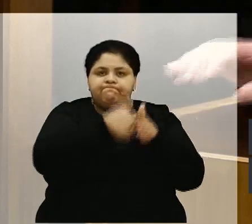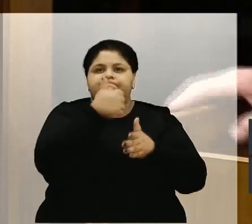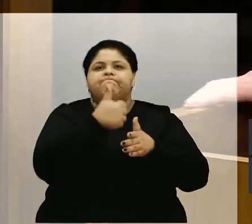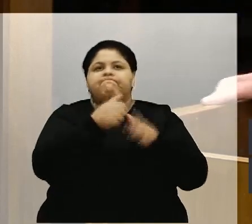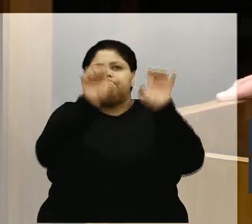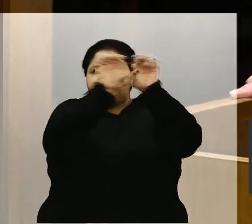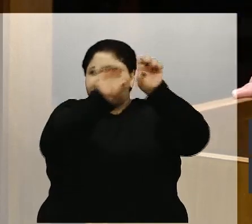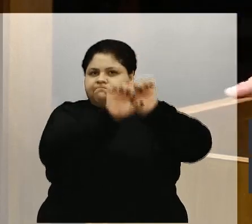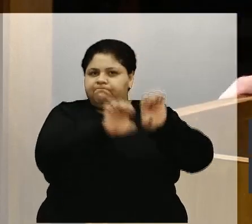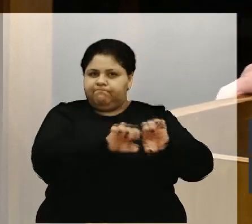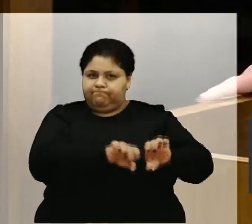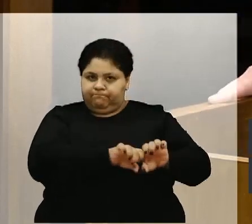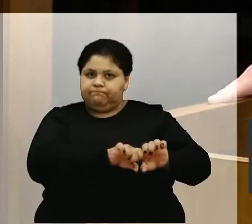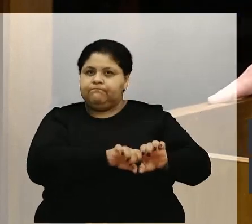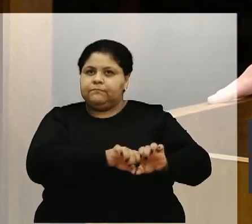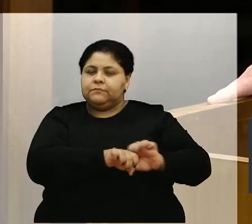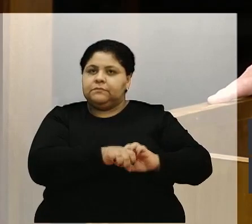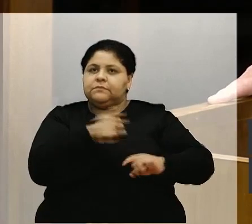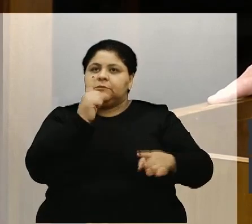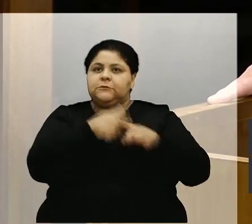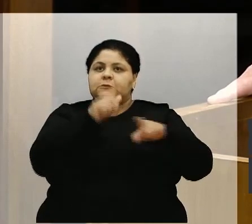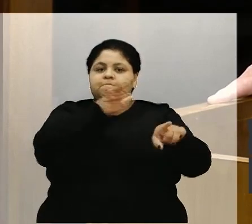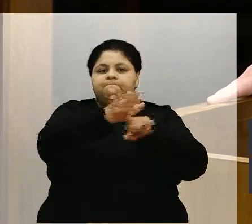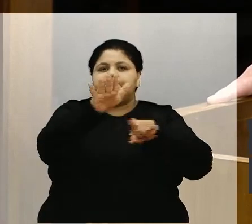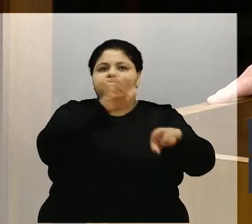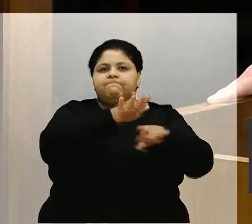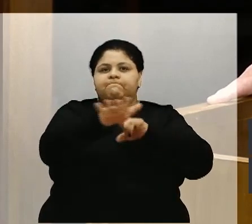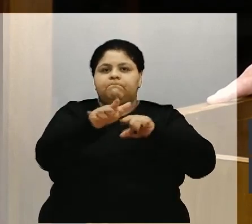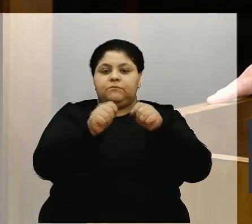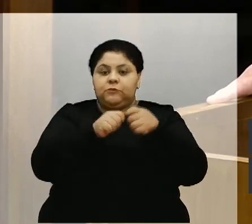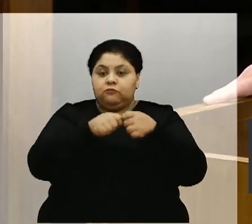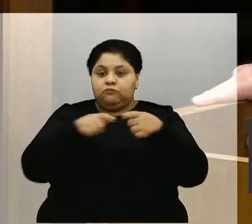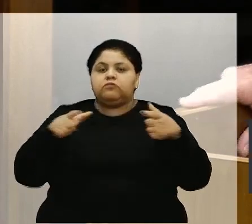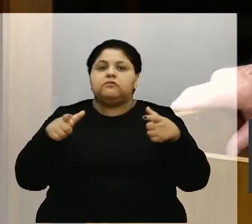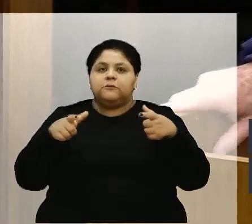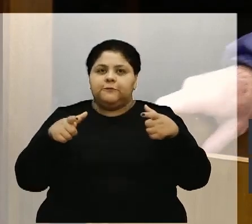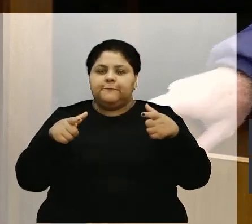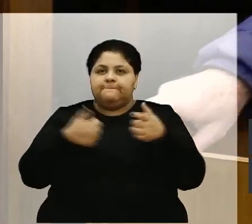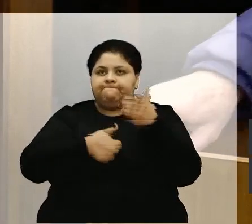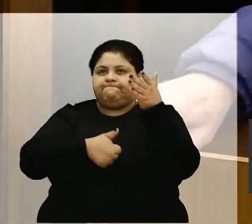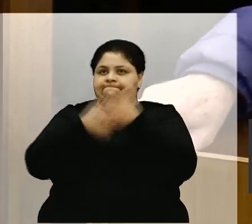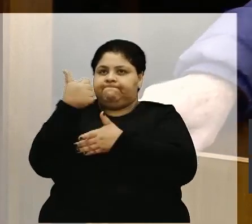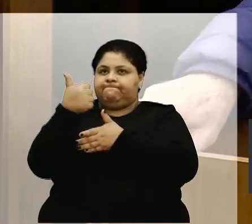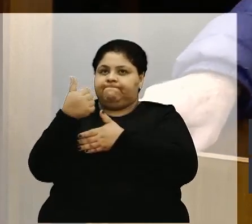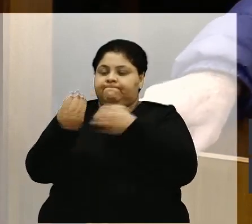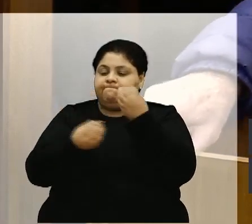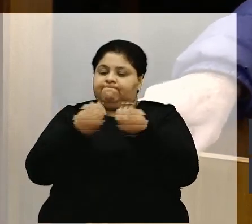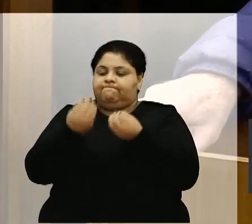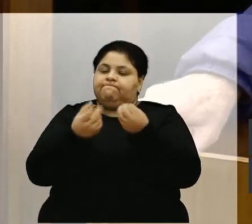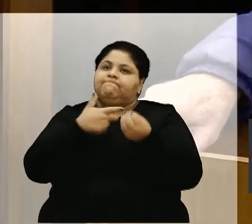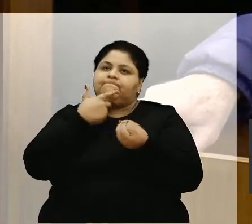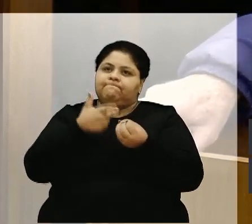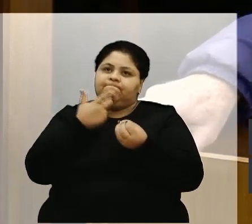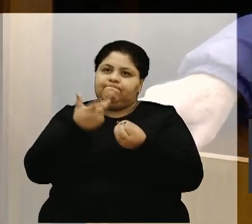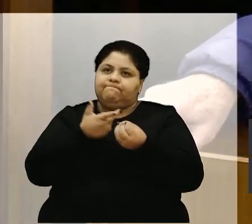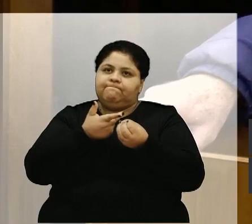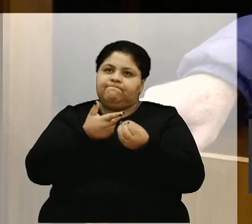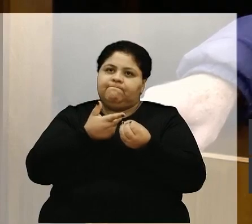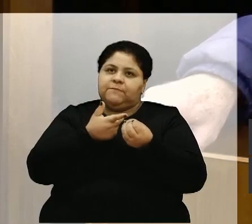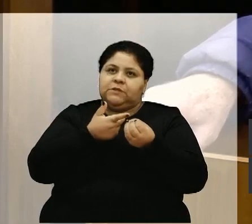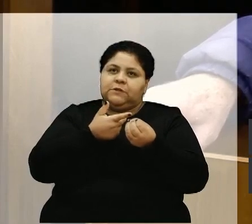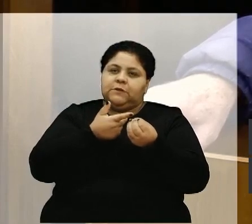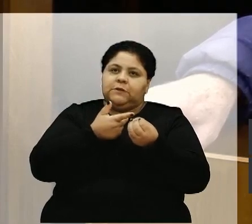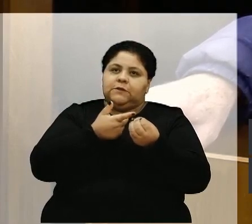a estrutura, porque a demanda está sendo muito grande. A melhora, como disse, vai ser nos equipamentos,